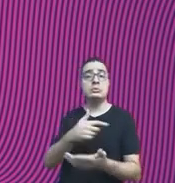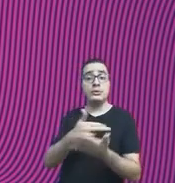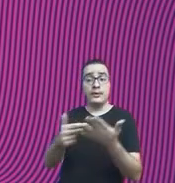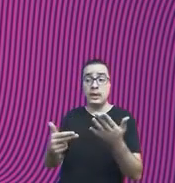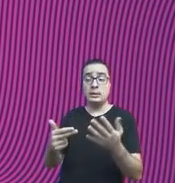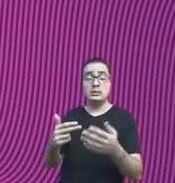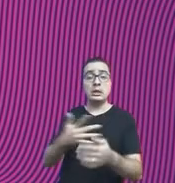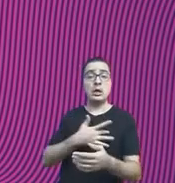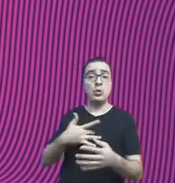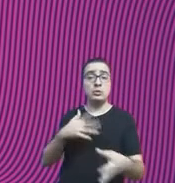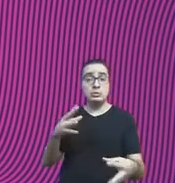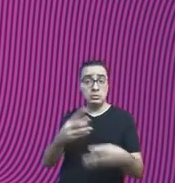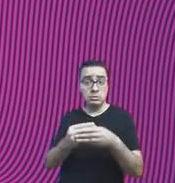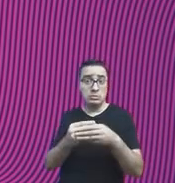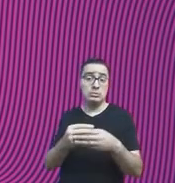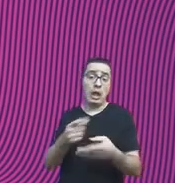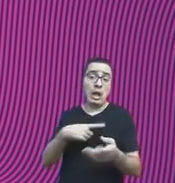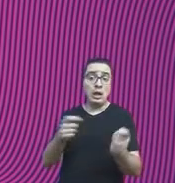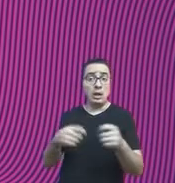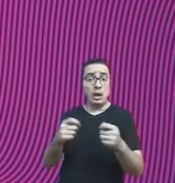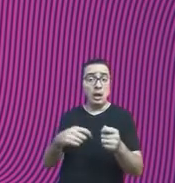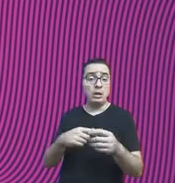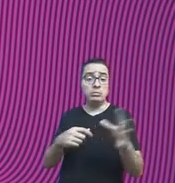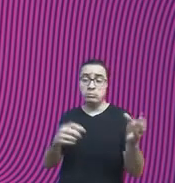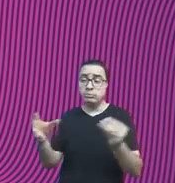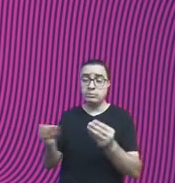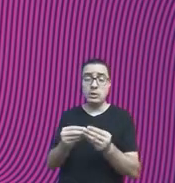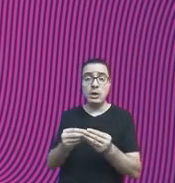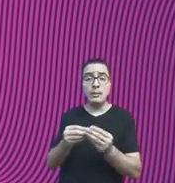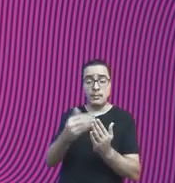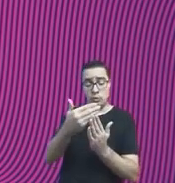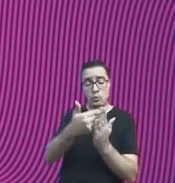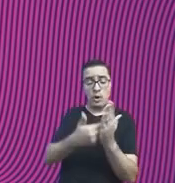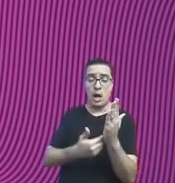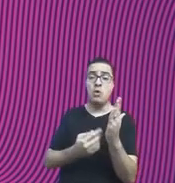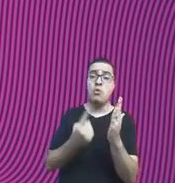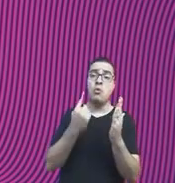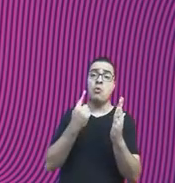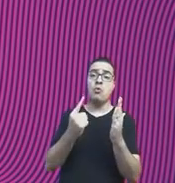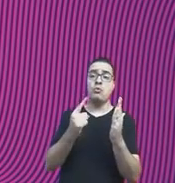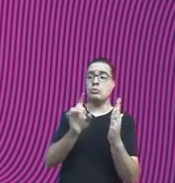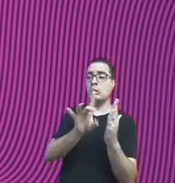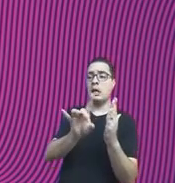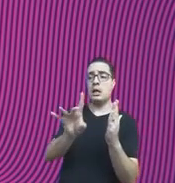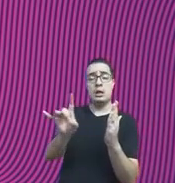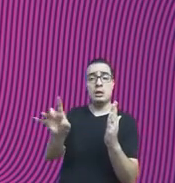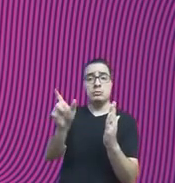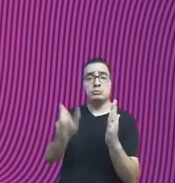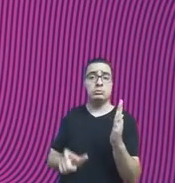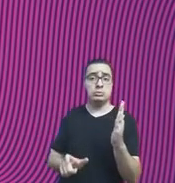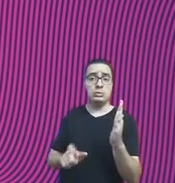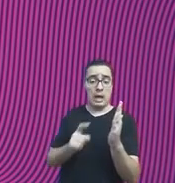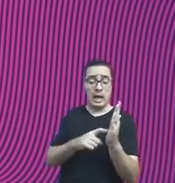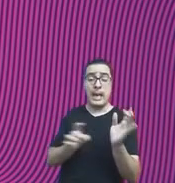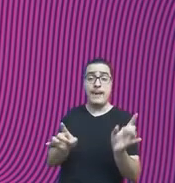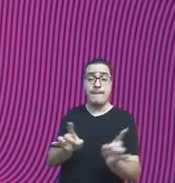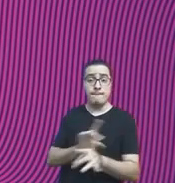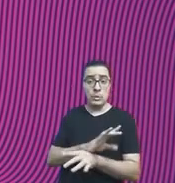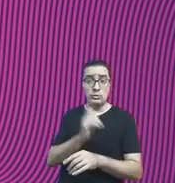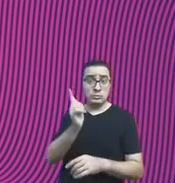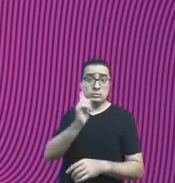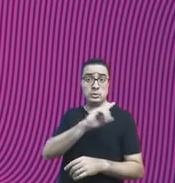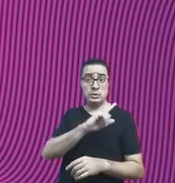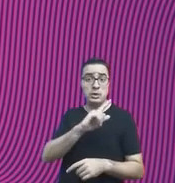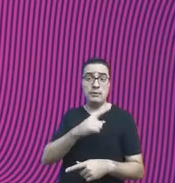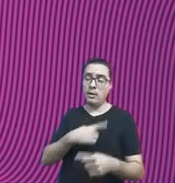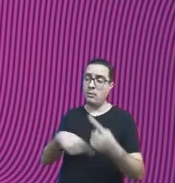TIS da ANS, você pode gerar um prontuário único. Esse prontuário único, uma vez efetivado, isso vai ser uma revolução no